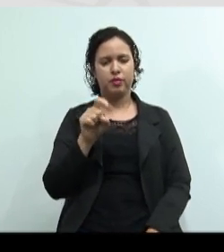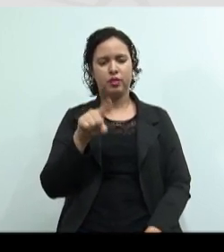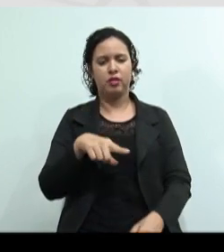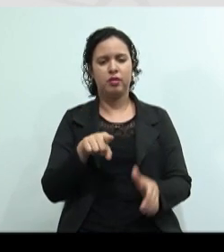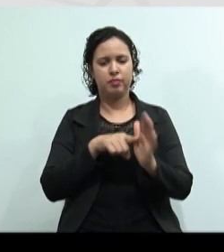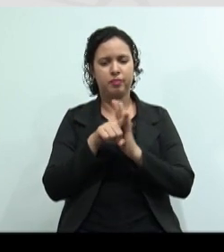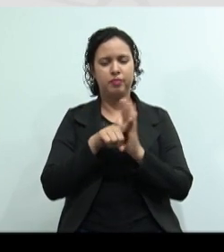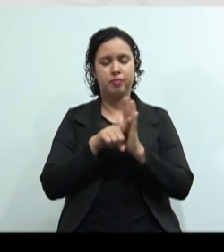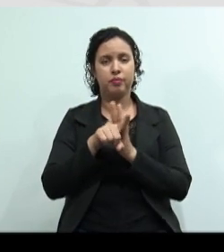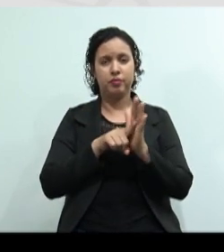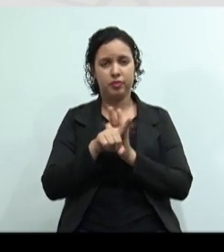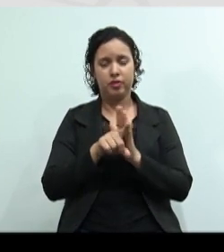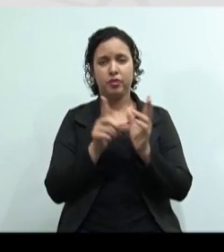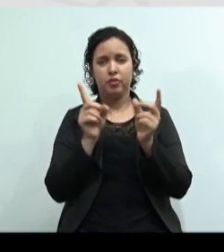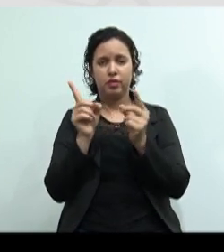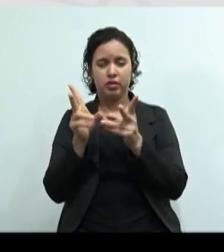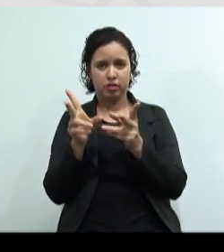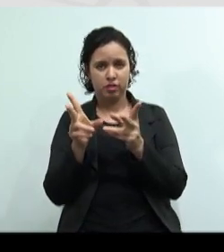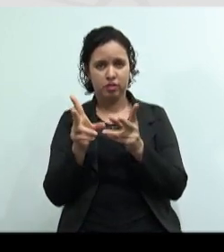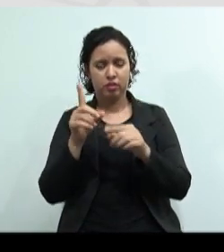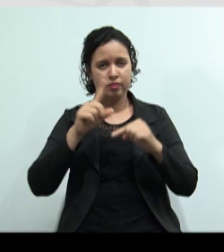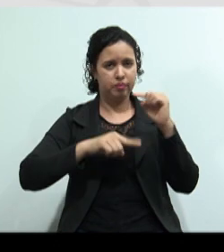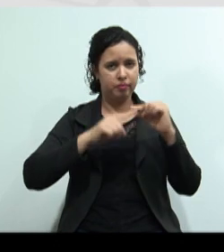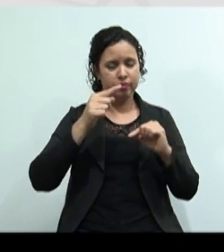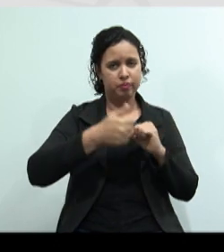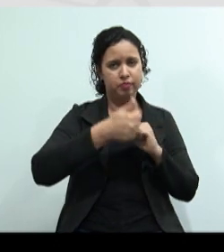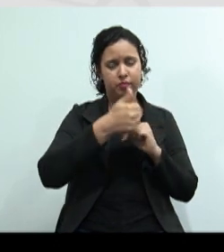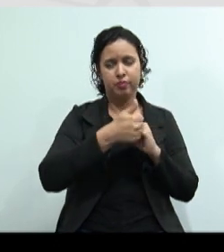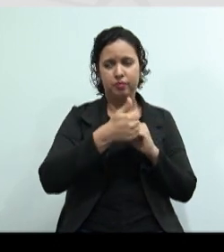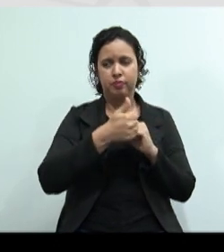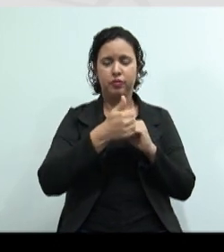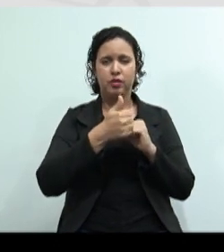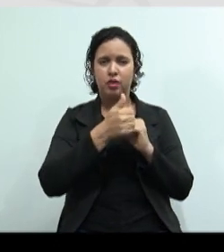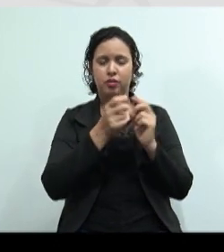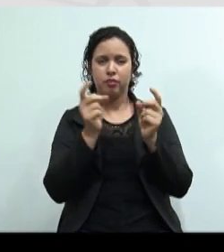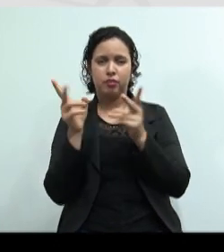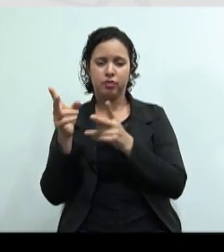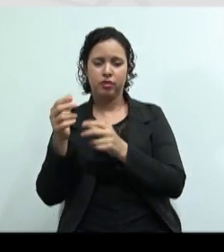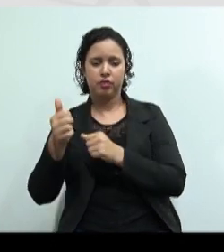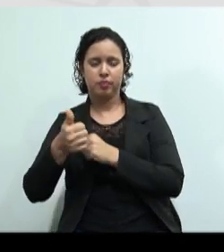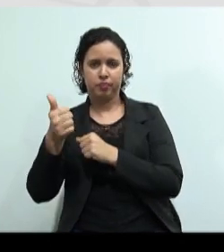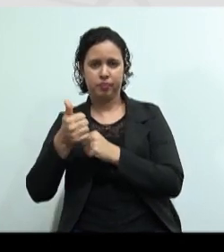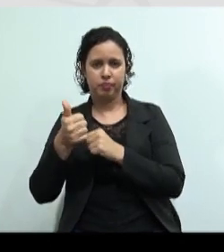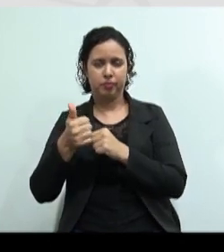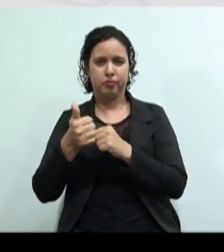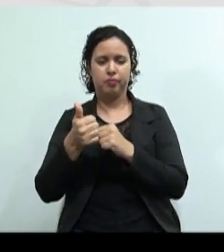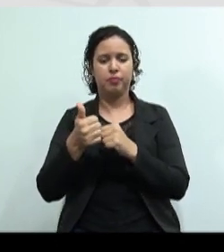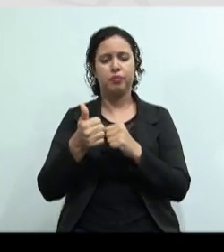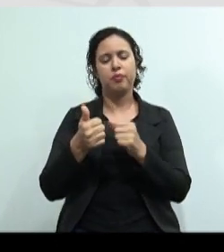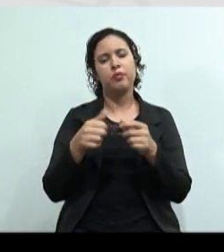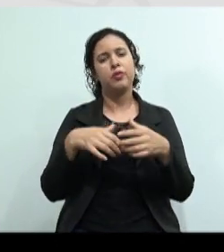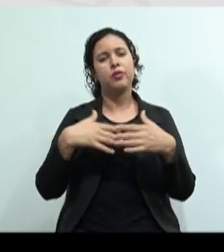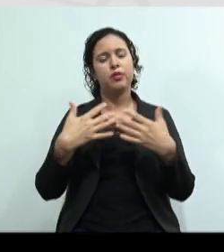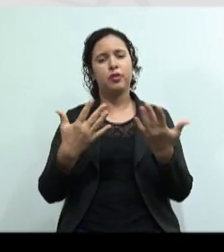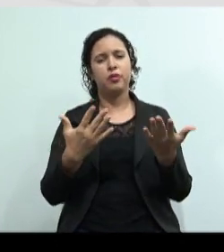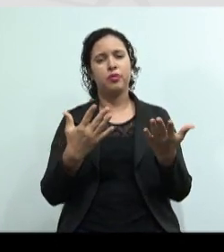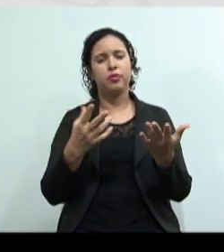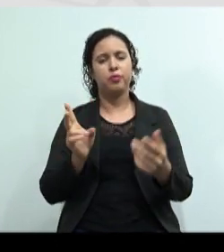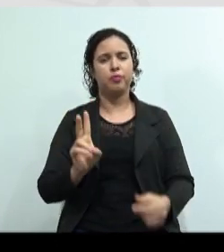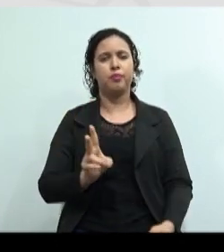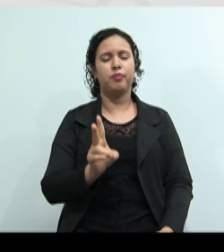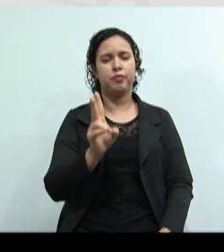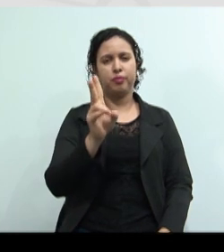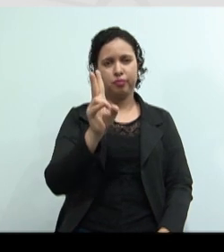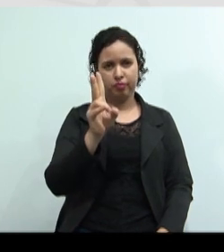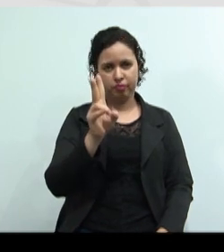foram adquiridos primeiro. Esse critério, em regime de alta de preço, superavalia o estoque final, tornando o custo de mercadoria